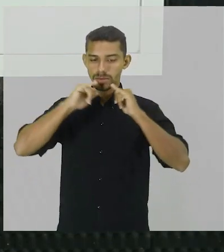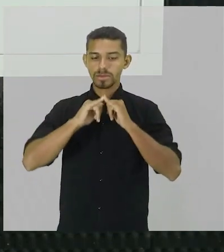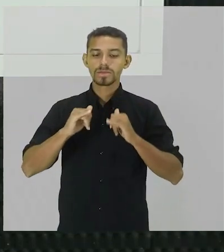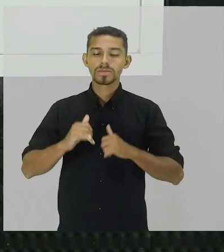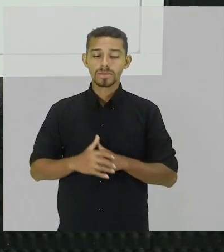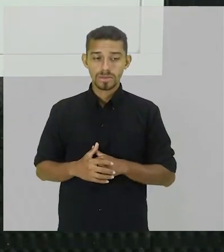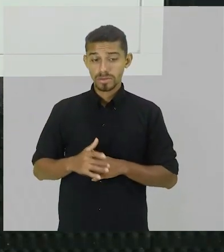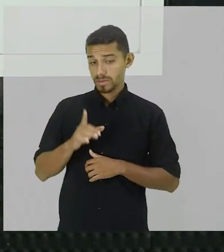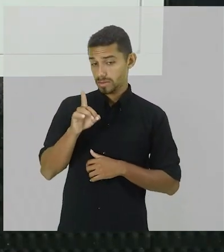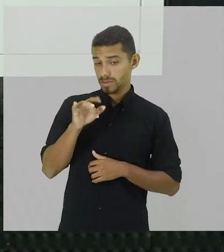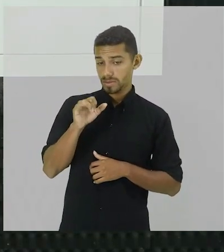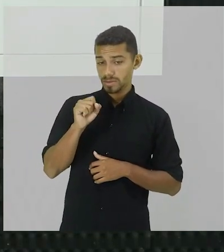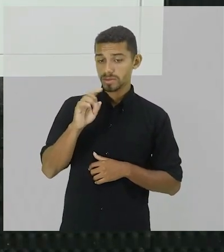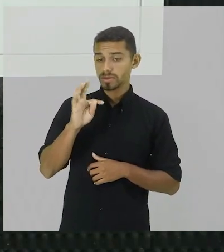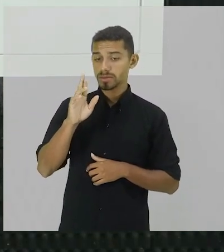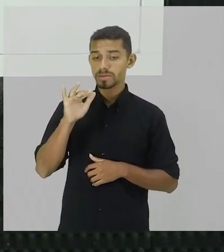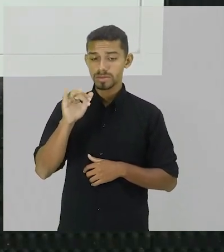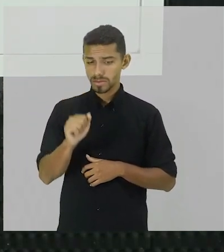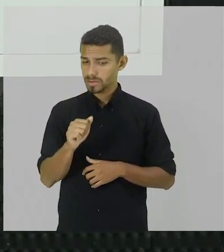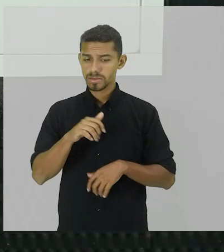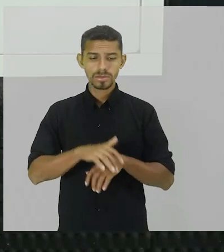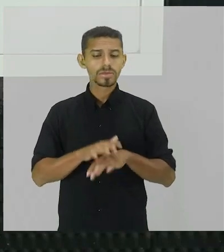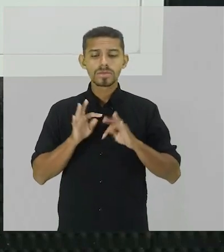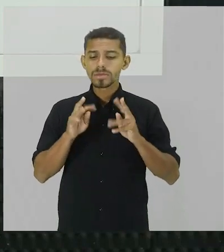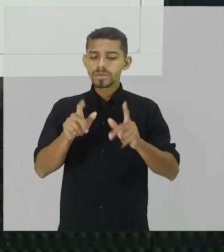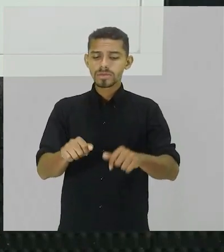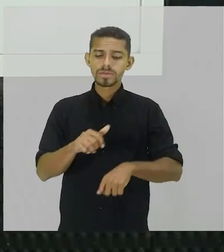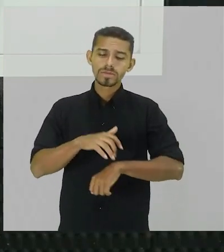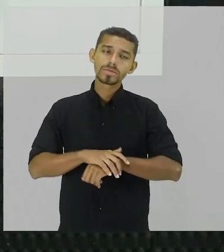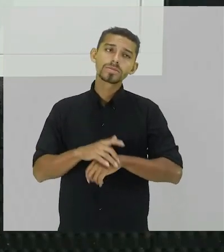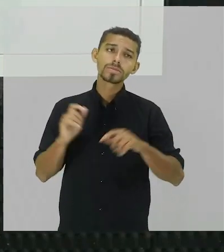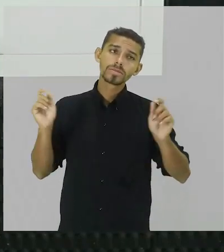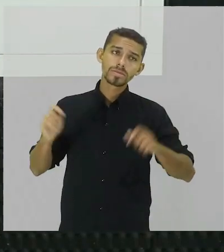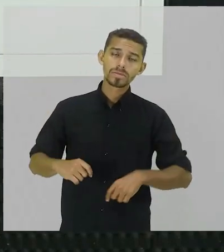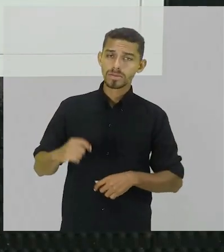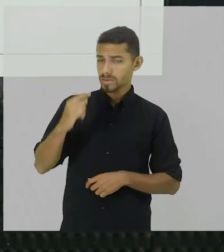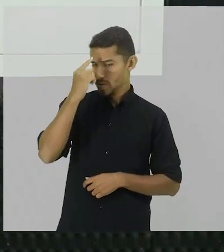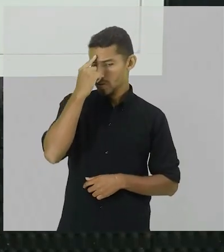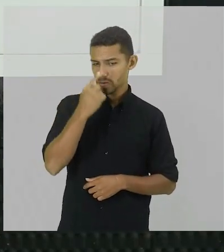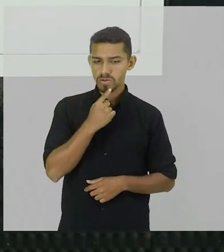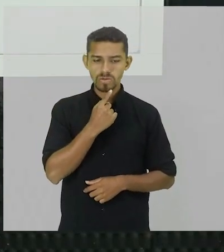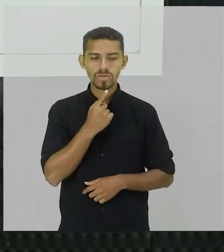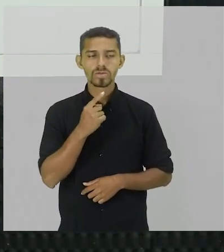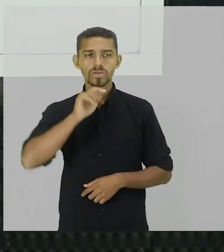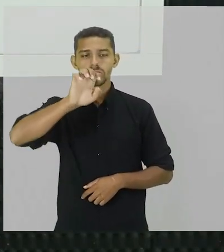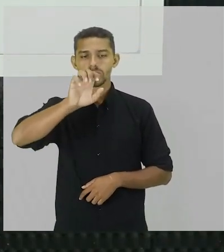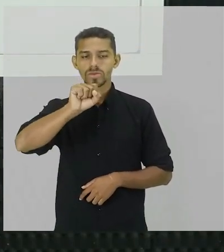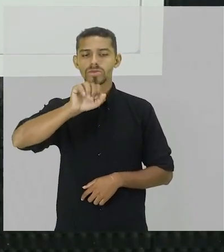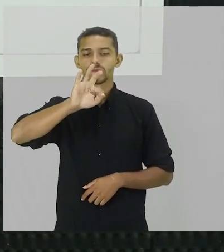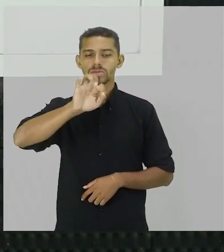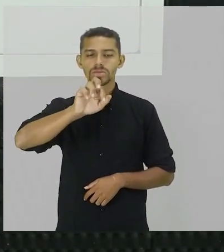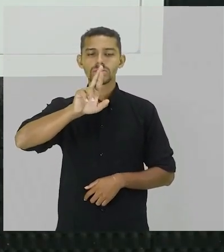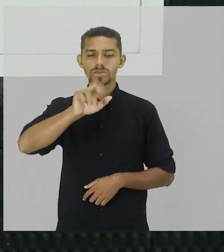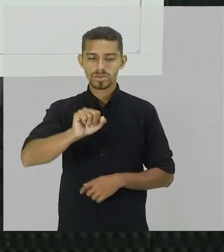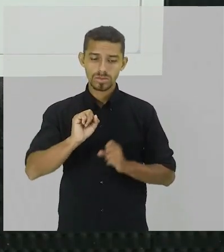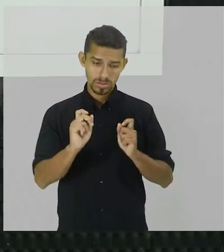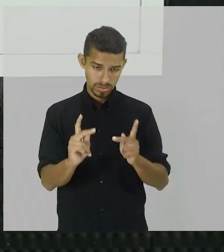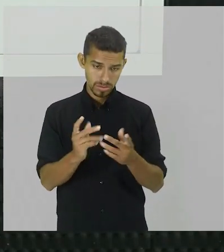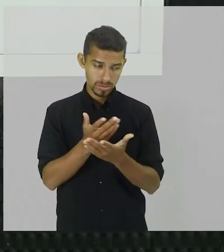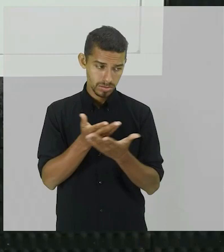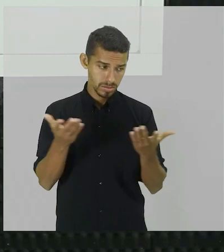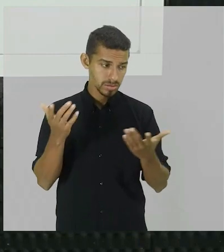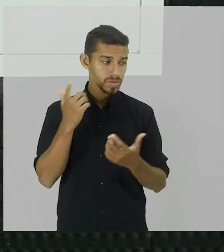distância igual ao raio, o conjunto de todos esses pontos formam essa figura que é a nossa esfera. Beleza? E